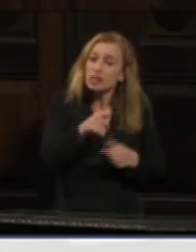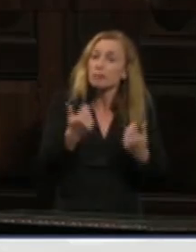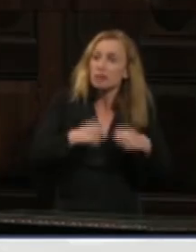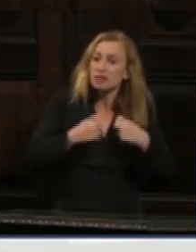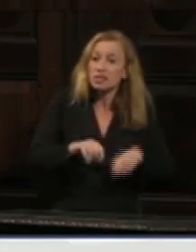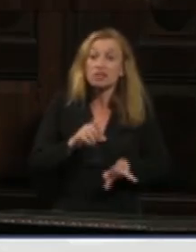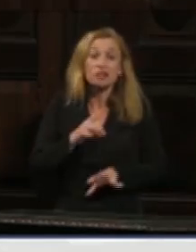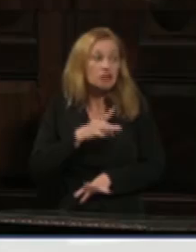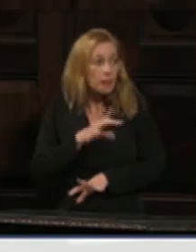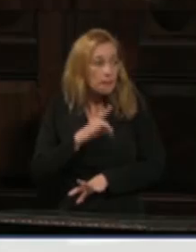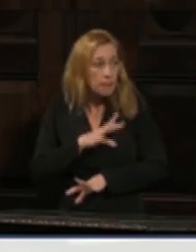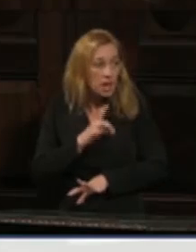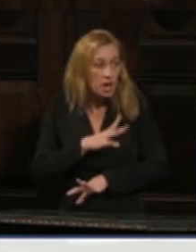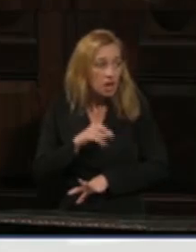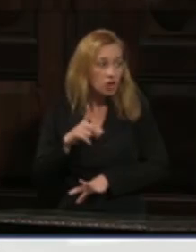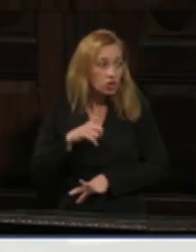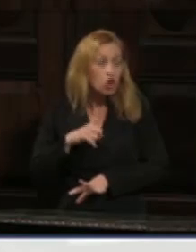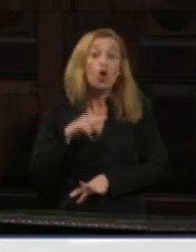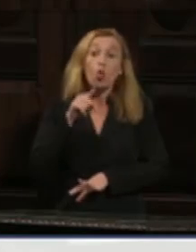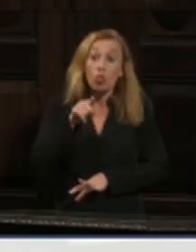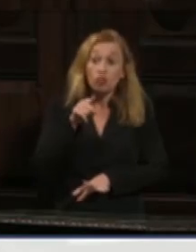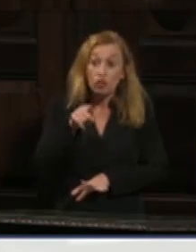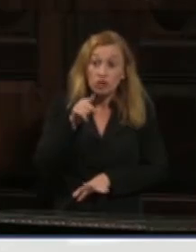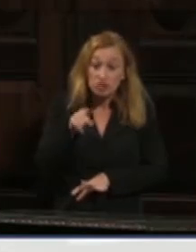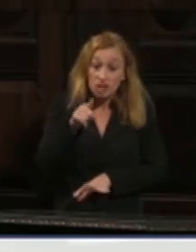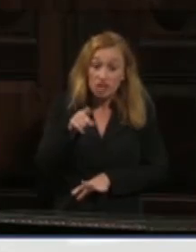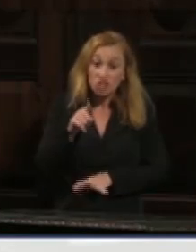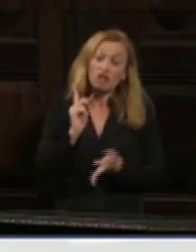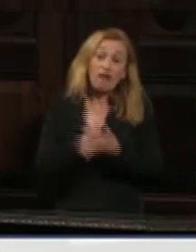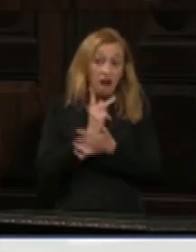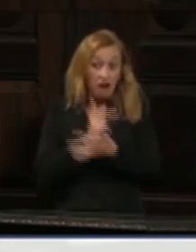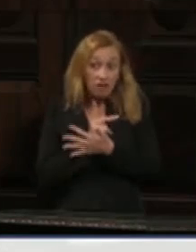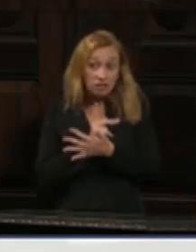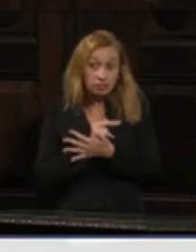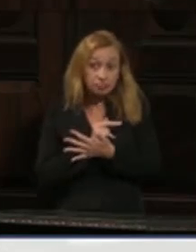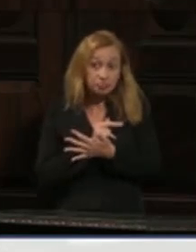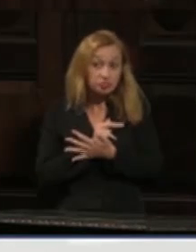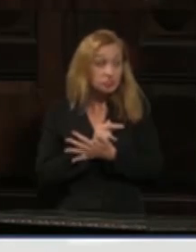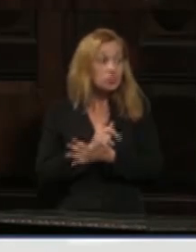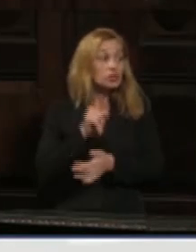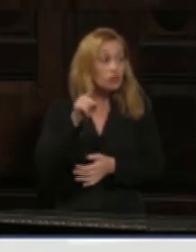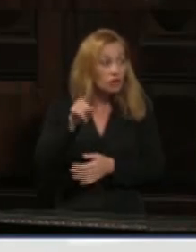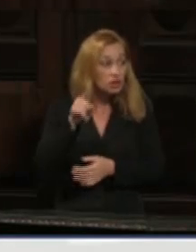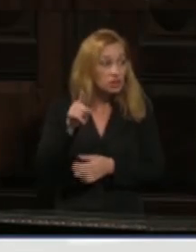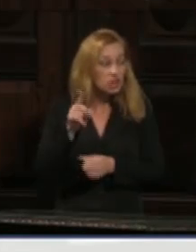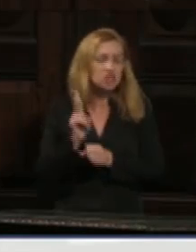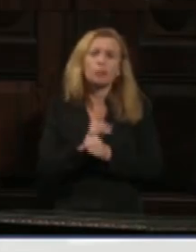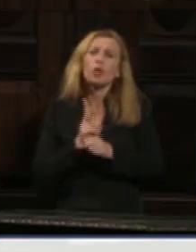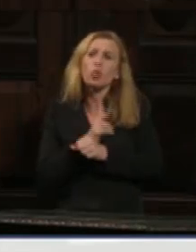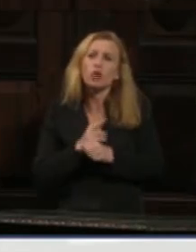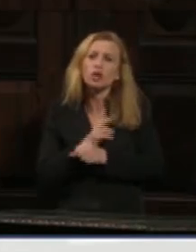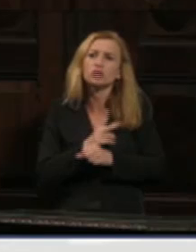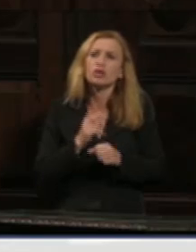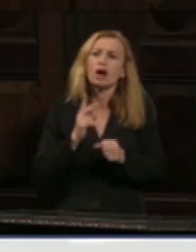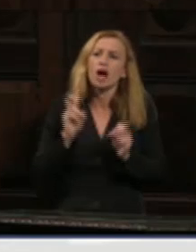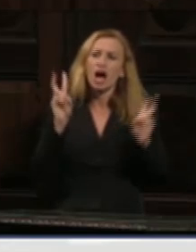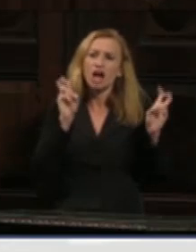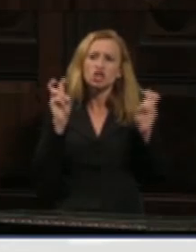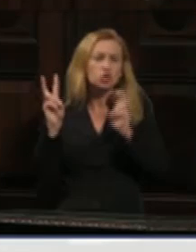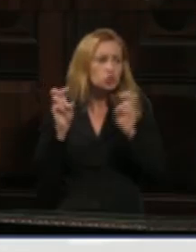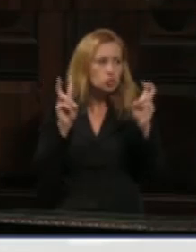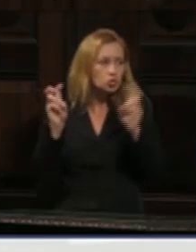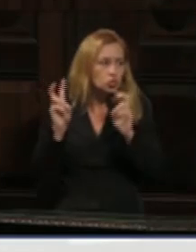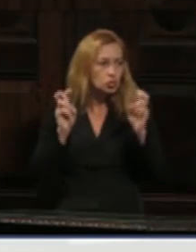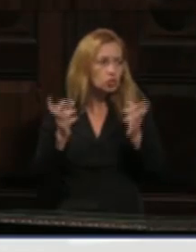temer quando você está costeando o alambrado, quando você está procurando situações para